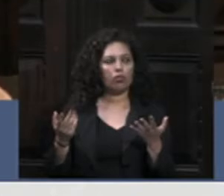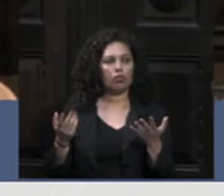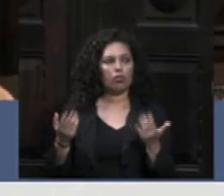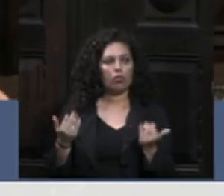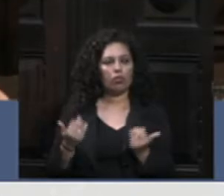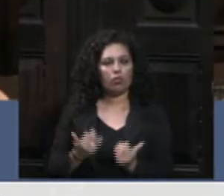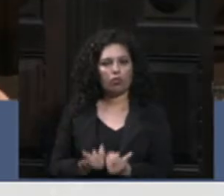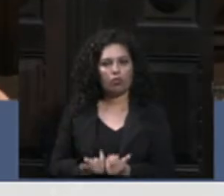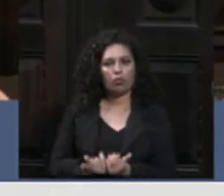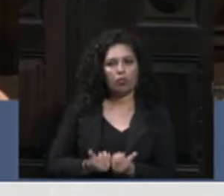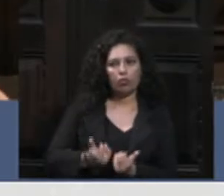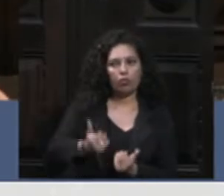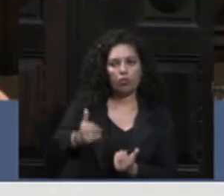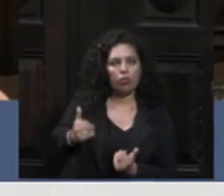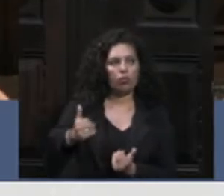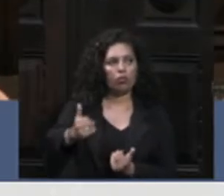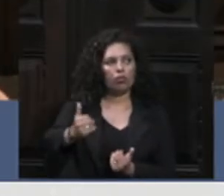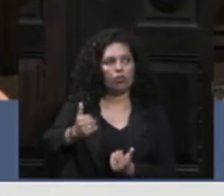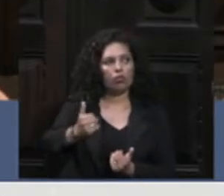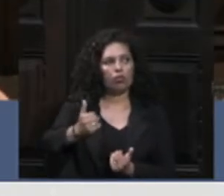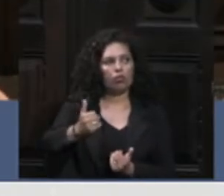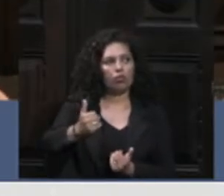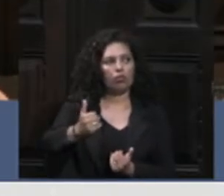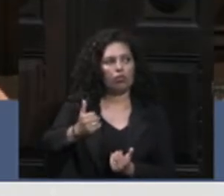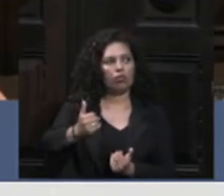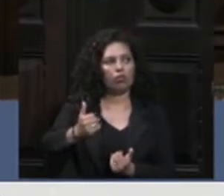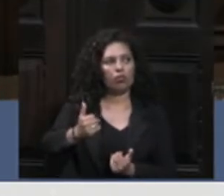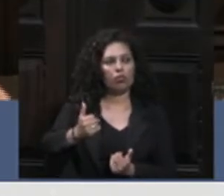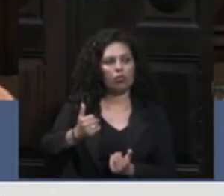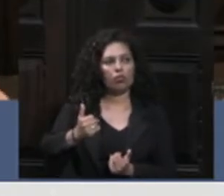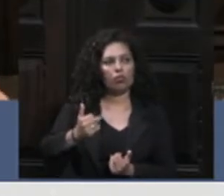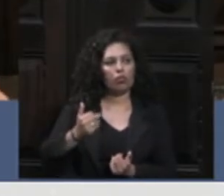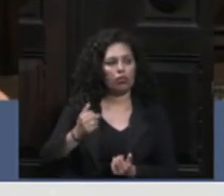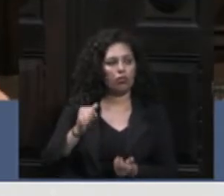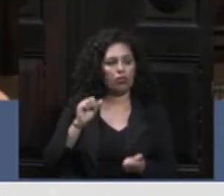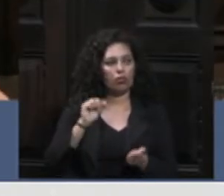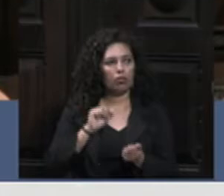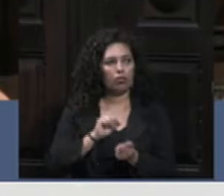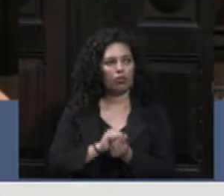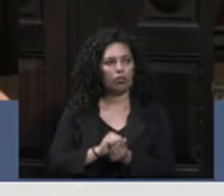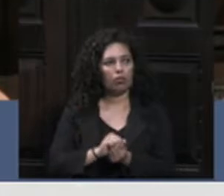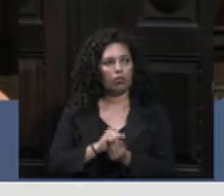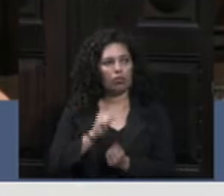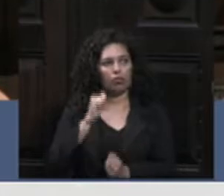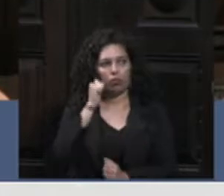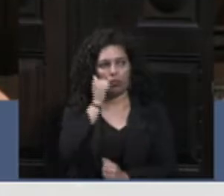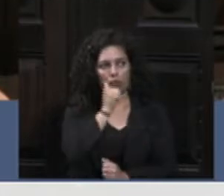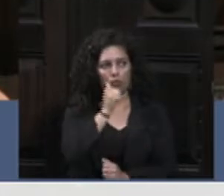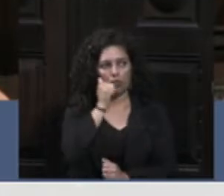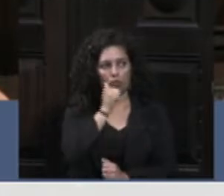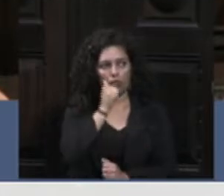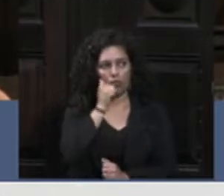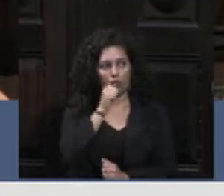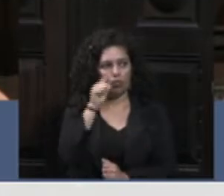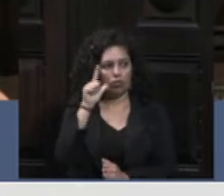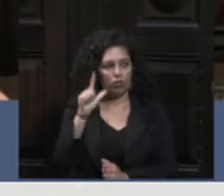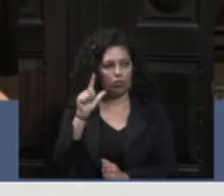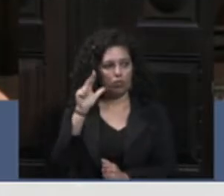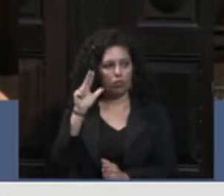abraçar a minha companheira de partido, a deputada